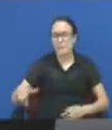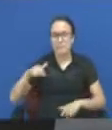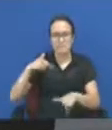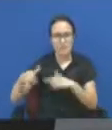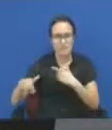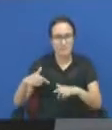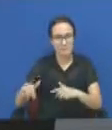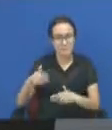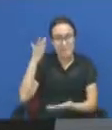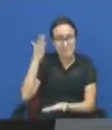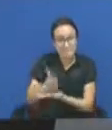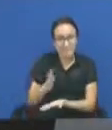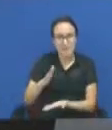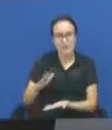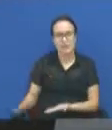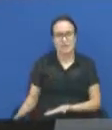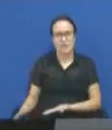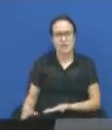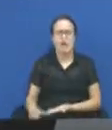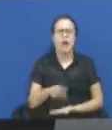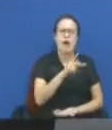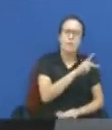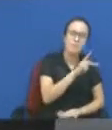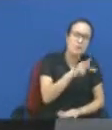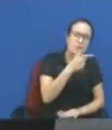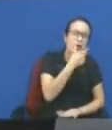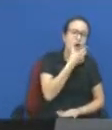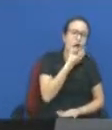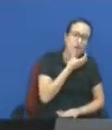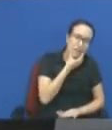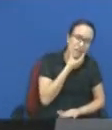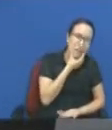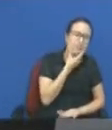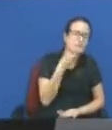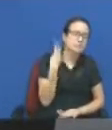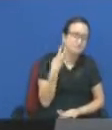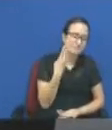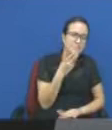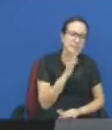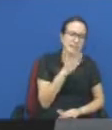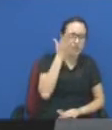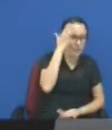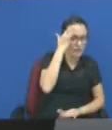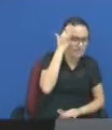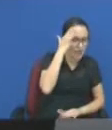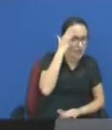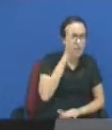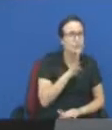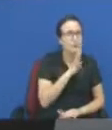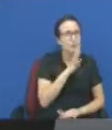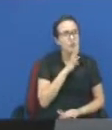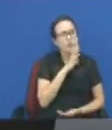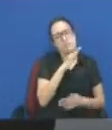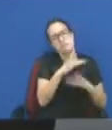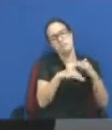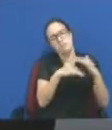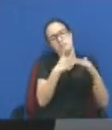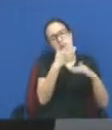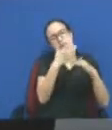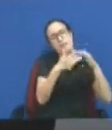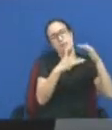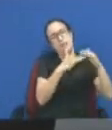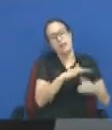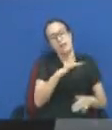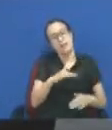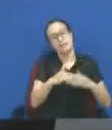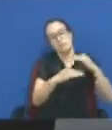Érica como professora dentro da sala de aula, todas as questões das fases da criança, de crescimento e desenvolvimento, sem